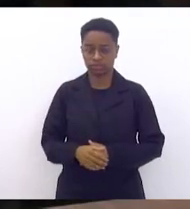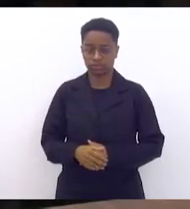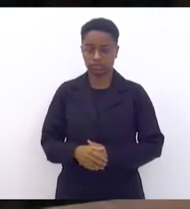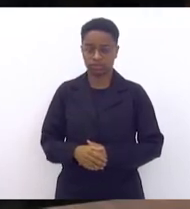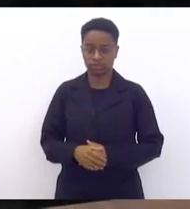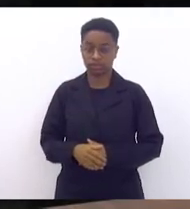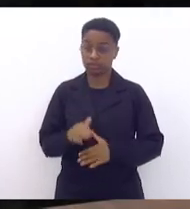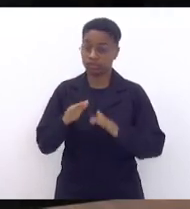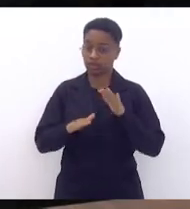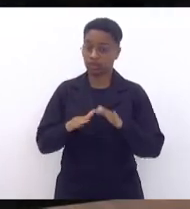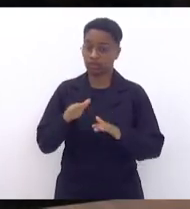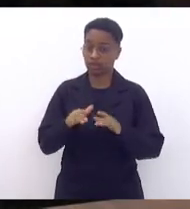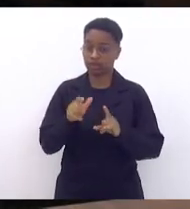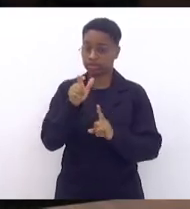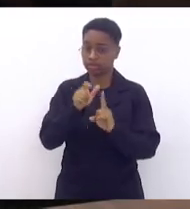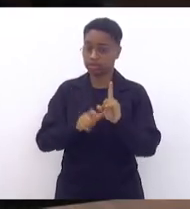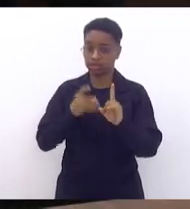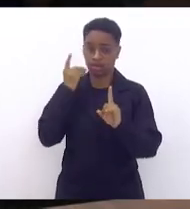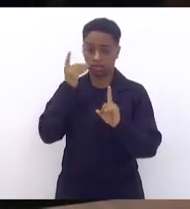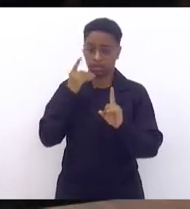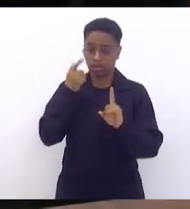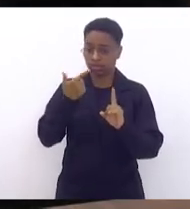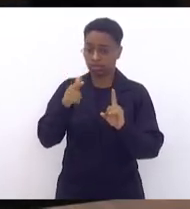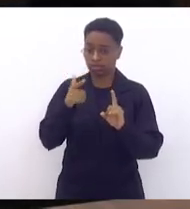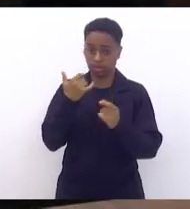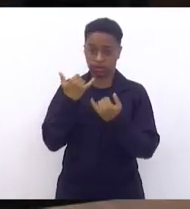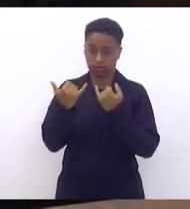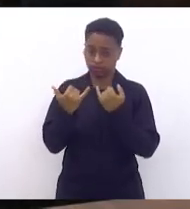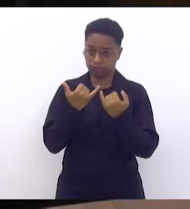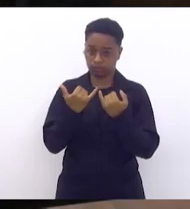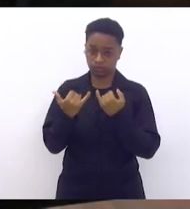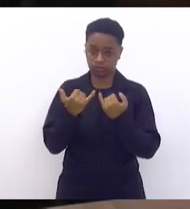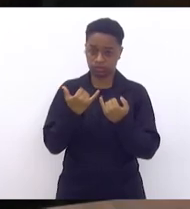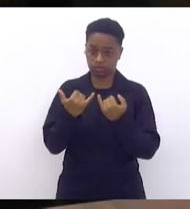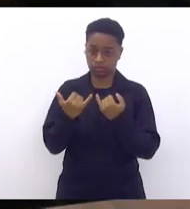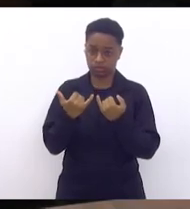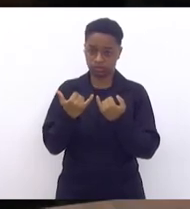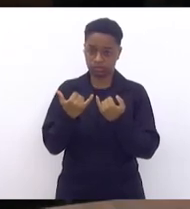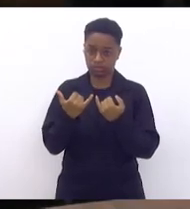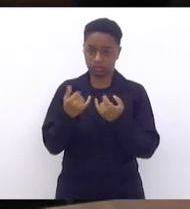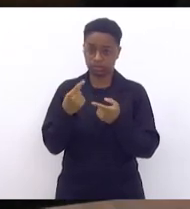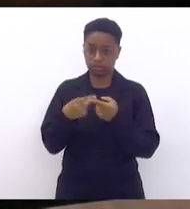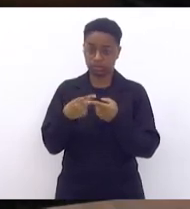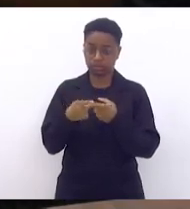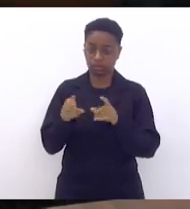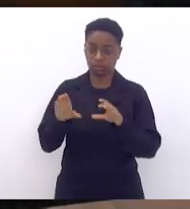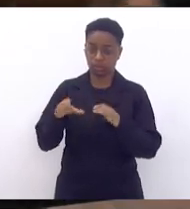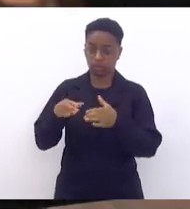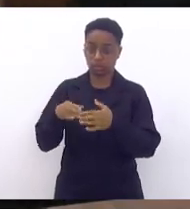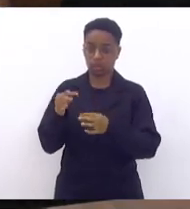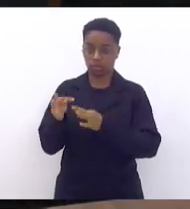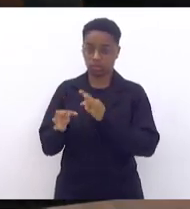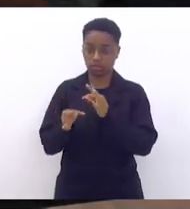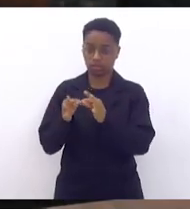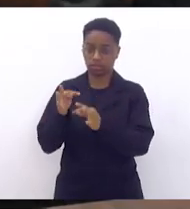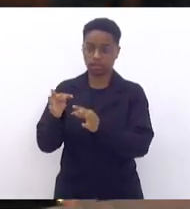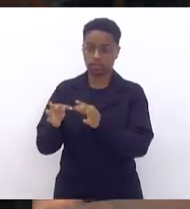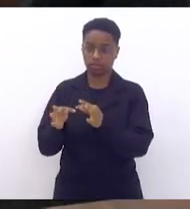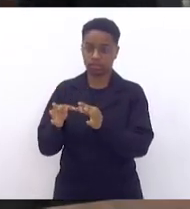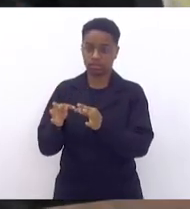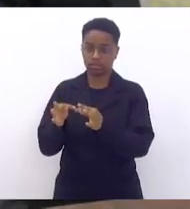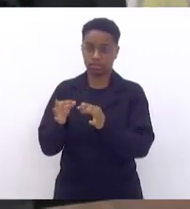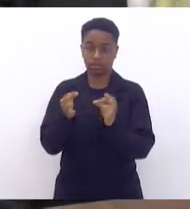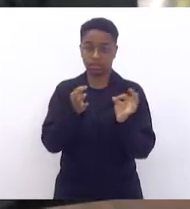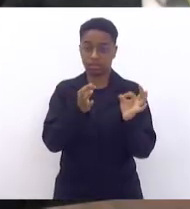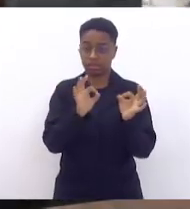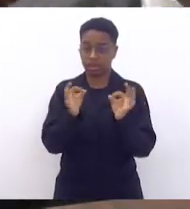o deputado não tenha a informação que as comunidades terapêuticas,